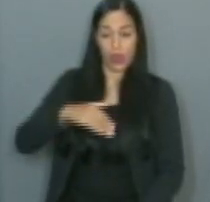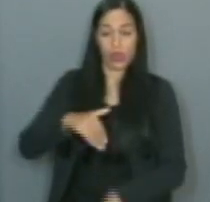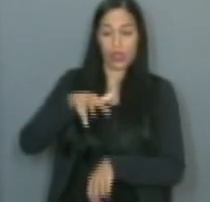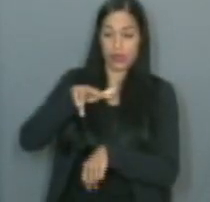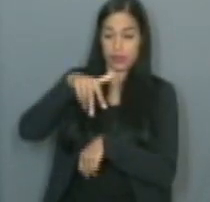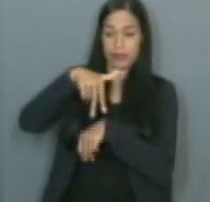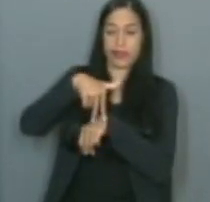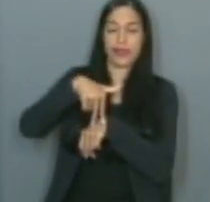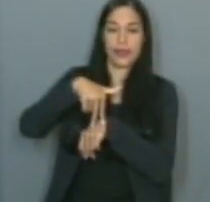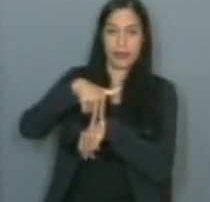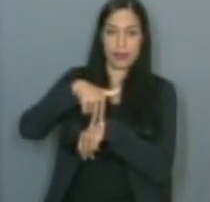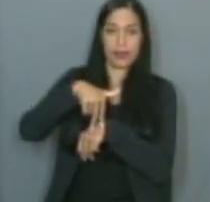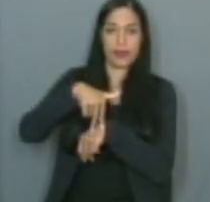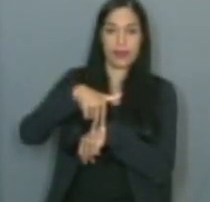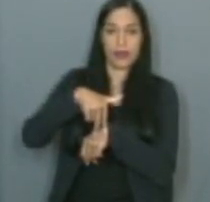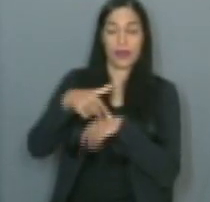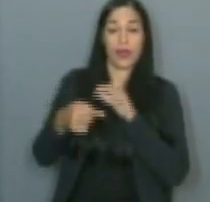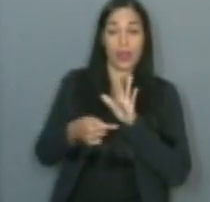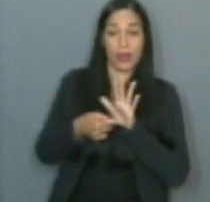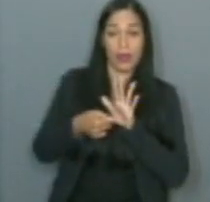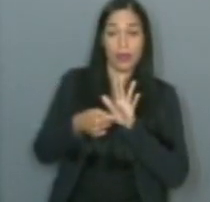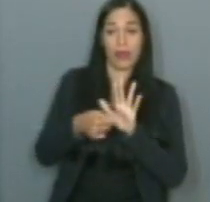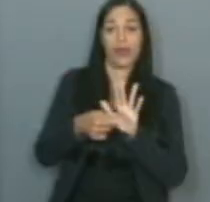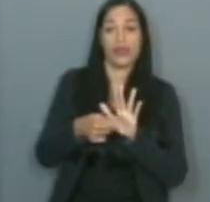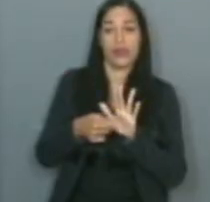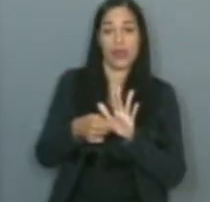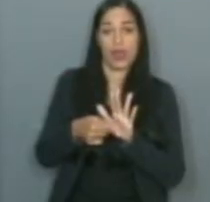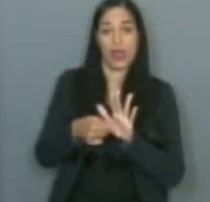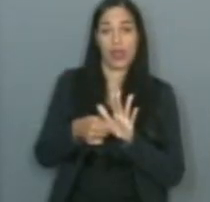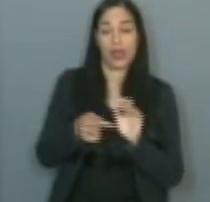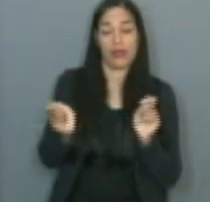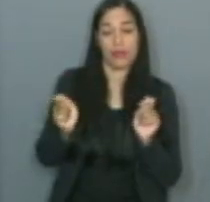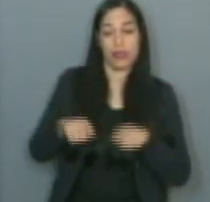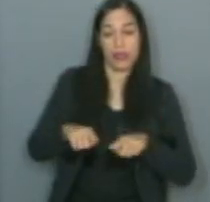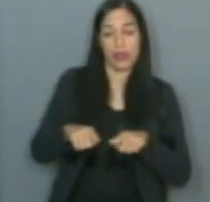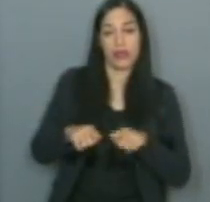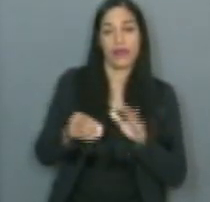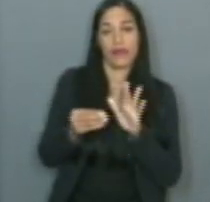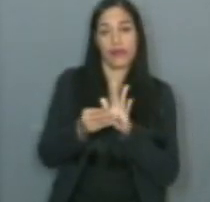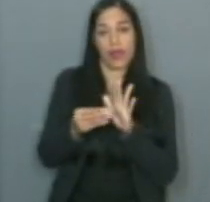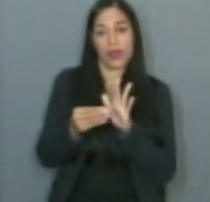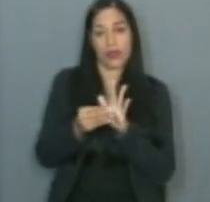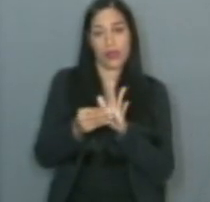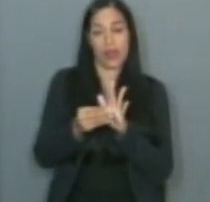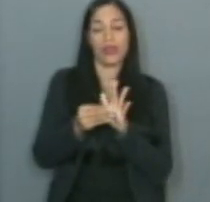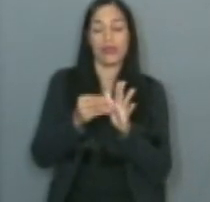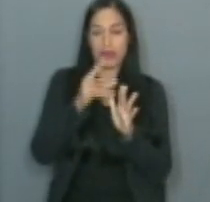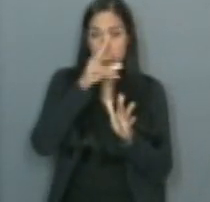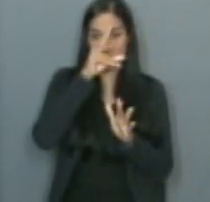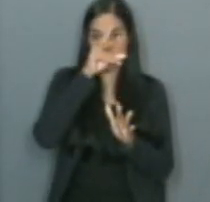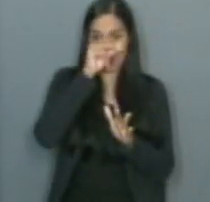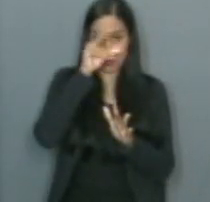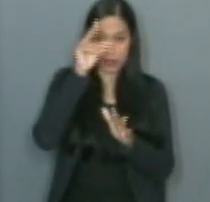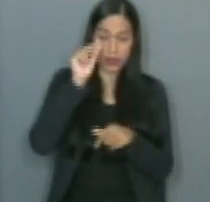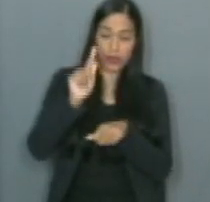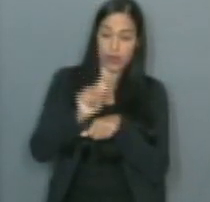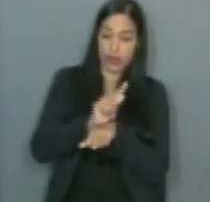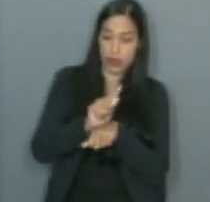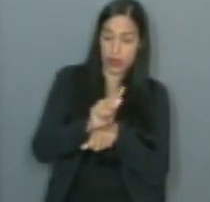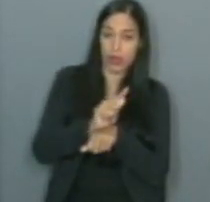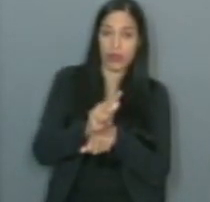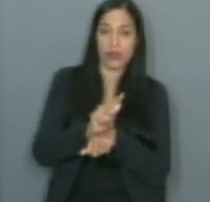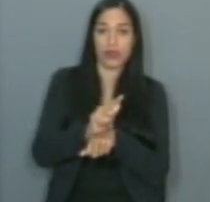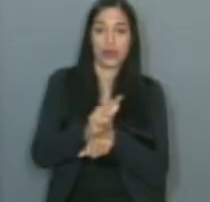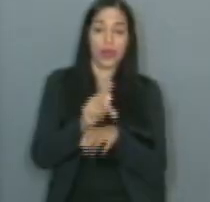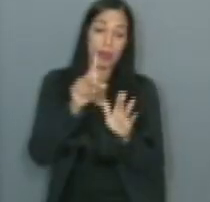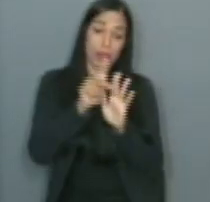tribuna para mostrar a ineficiência da gestão tem os seus projetos reprovados. Quem sobe aqui